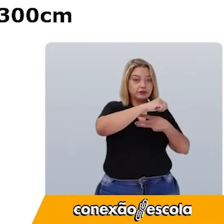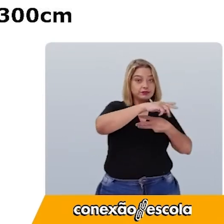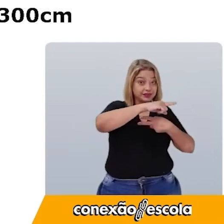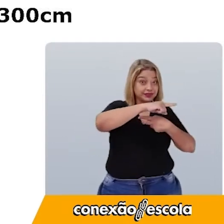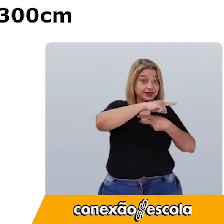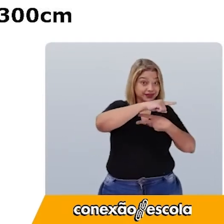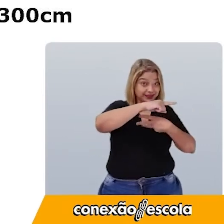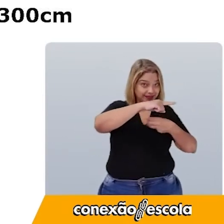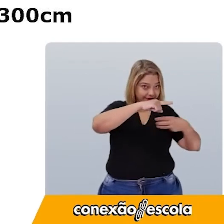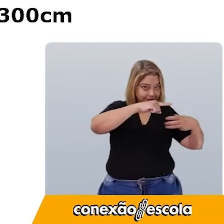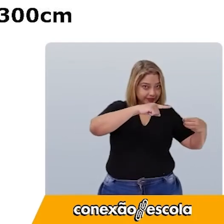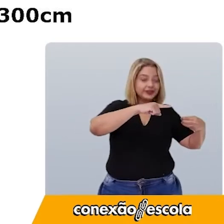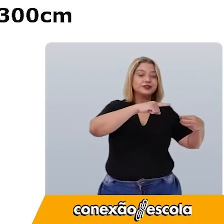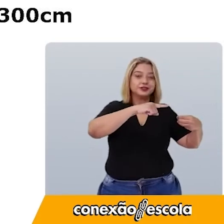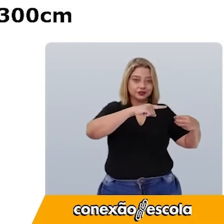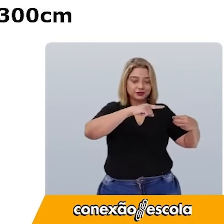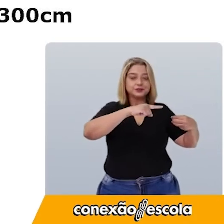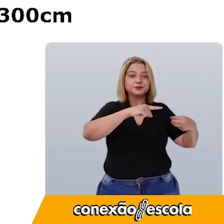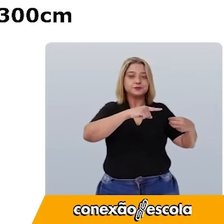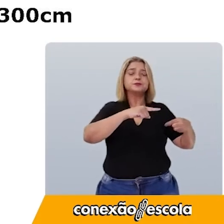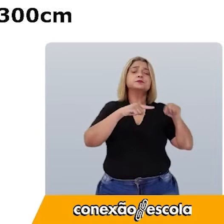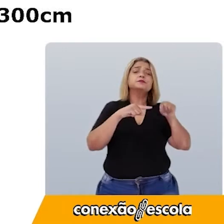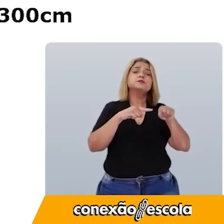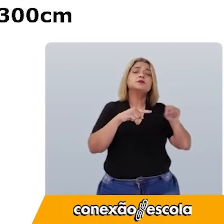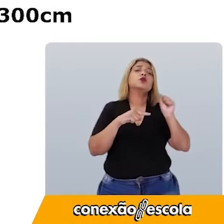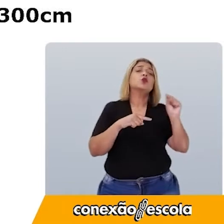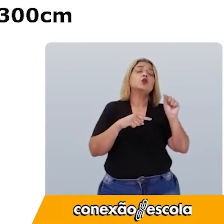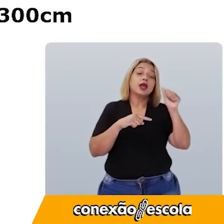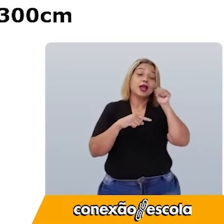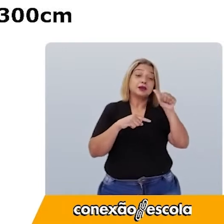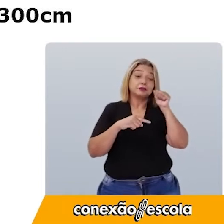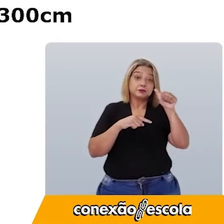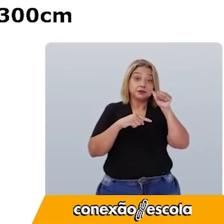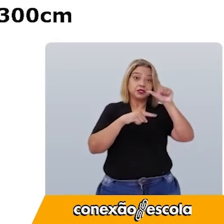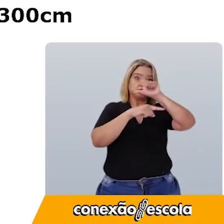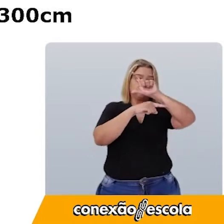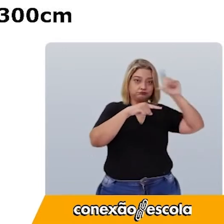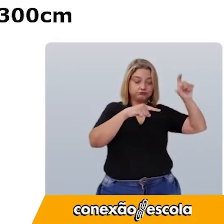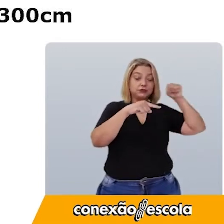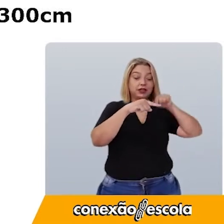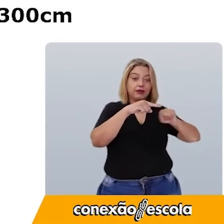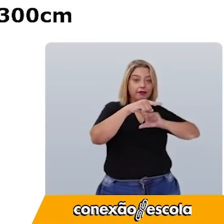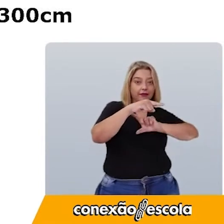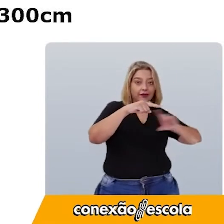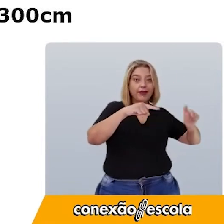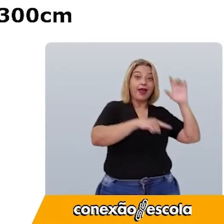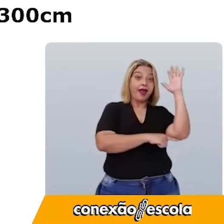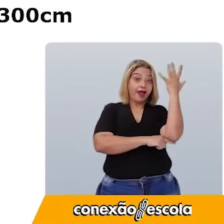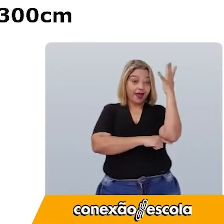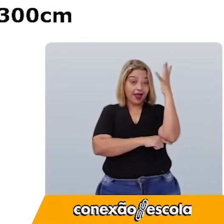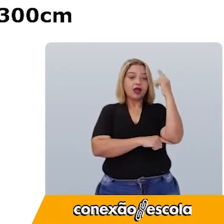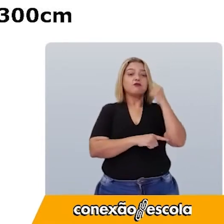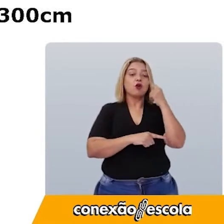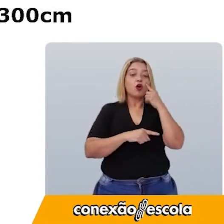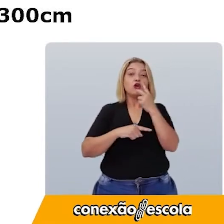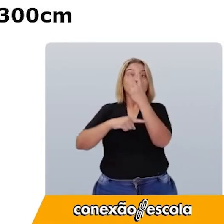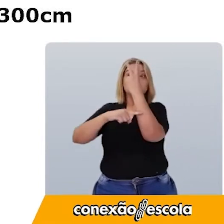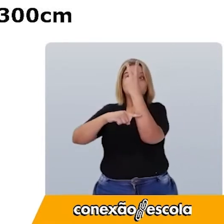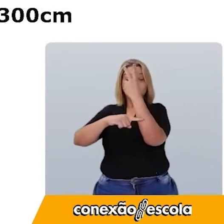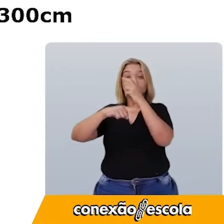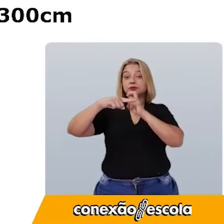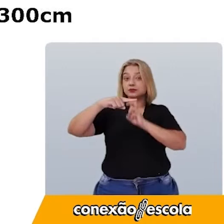300. A razão entre a altura da menina e a altura da árvore é de 2 para 5, indicado por